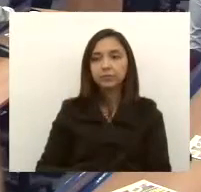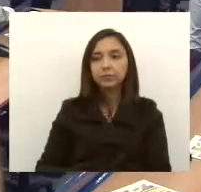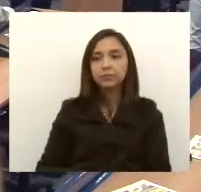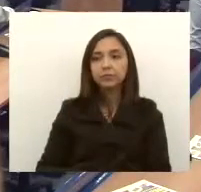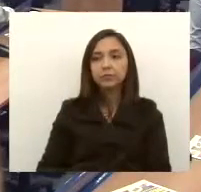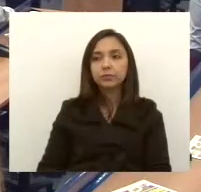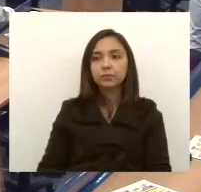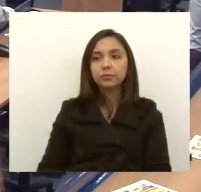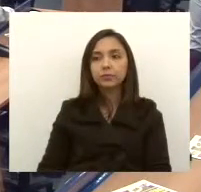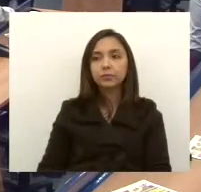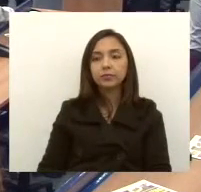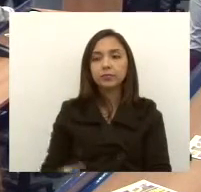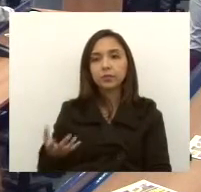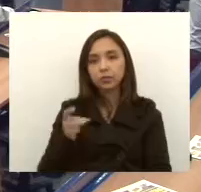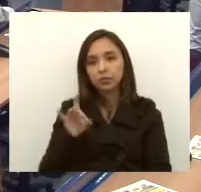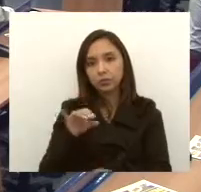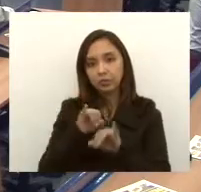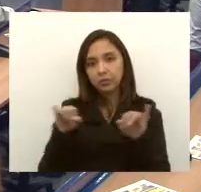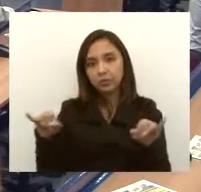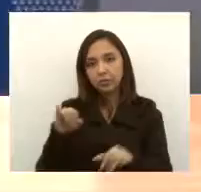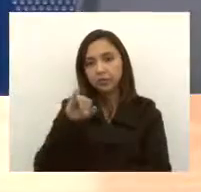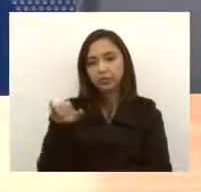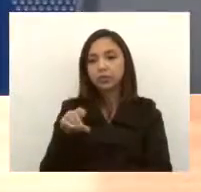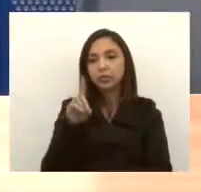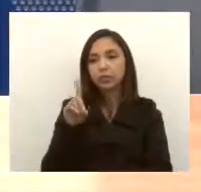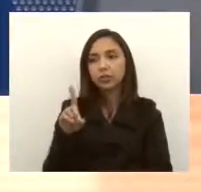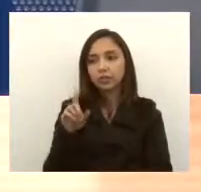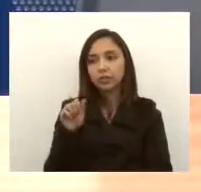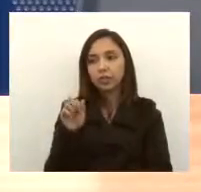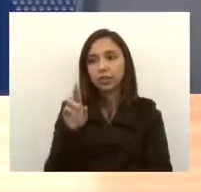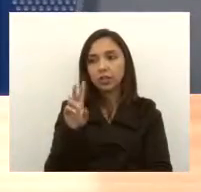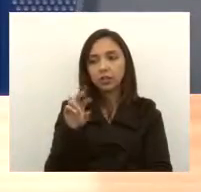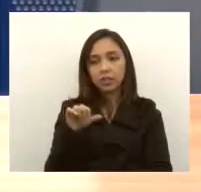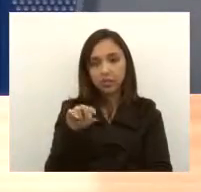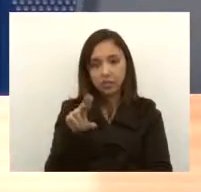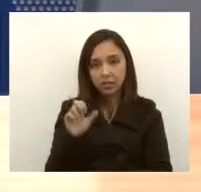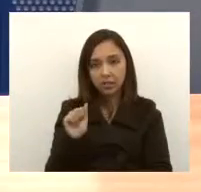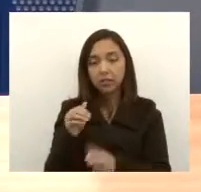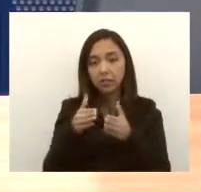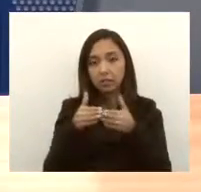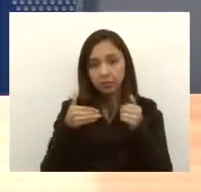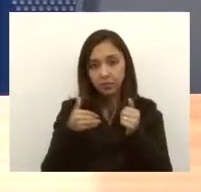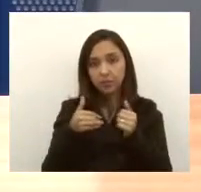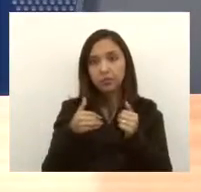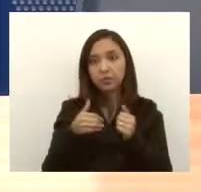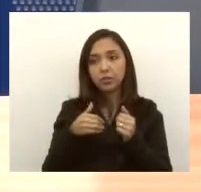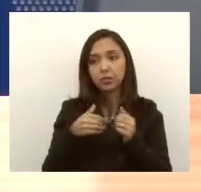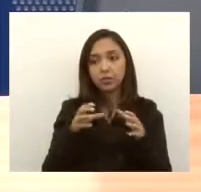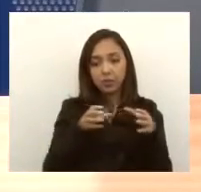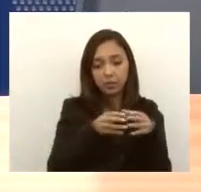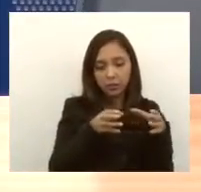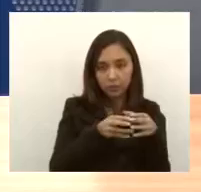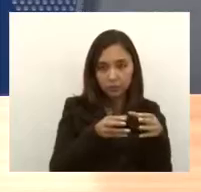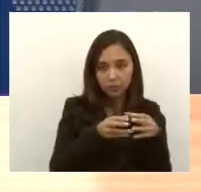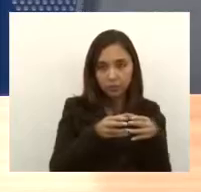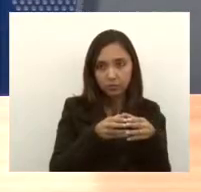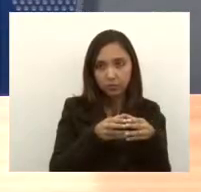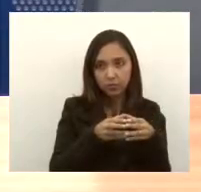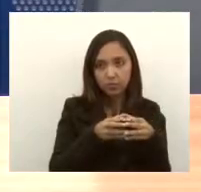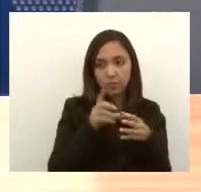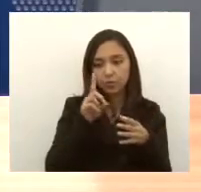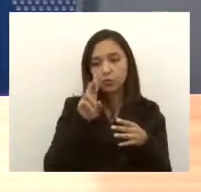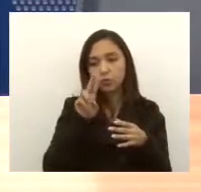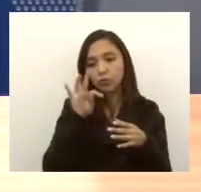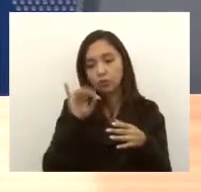Só para informar o pessoal do Jardim Adriana, o vereador Guti fez uma solicitação, então a comissão da DUD